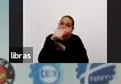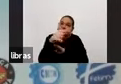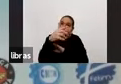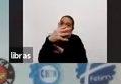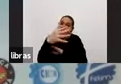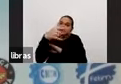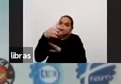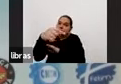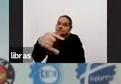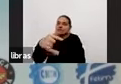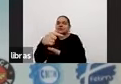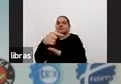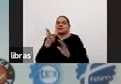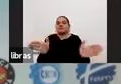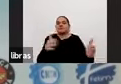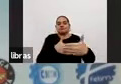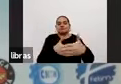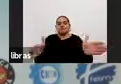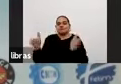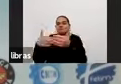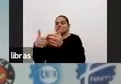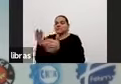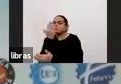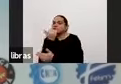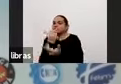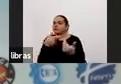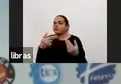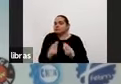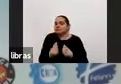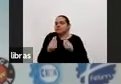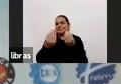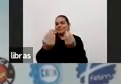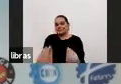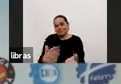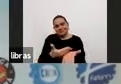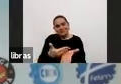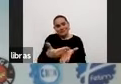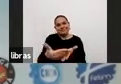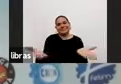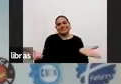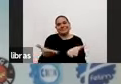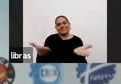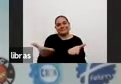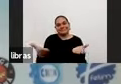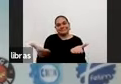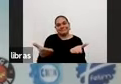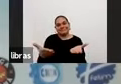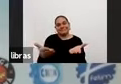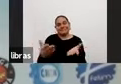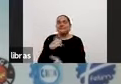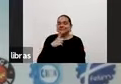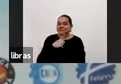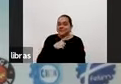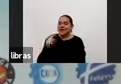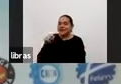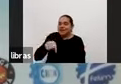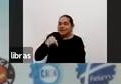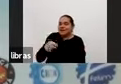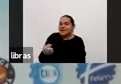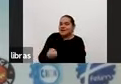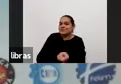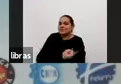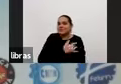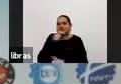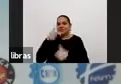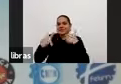sábado agora a fazer entrega nessa região. Nós estamos aqui com alguns trabalhadores. O nosso querido jornalista